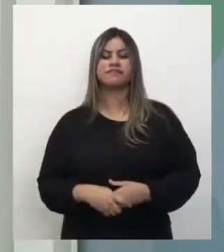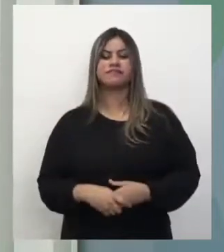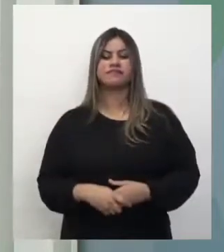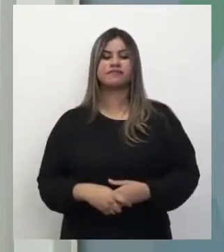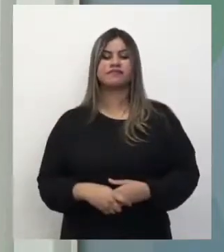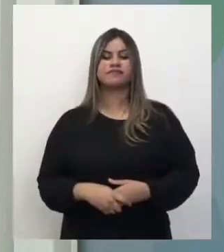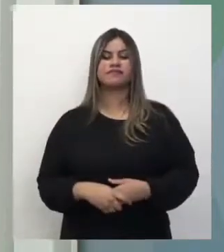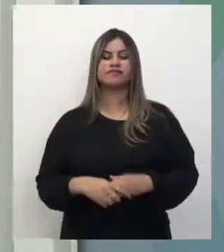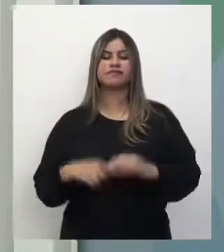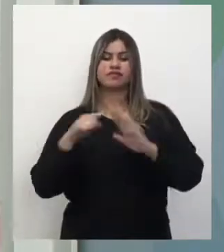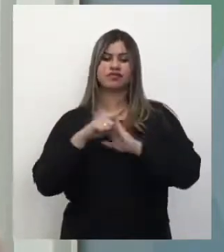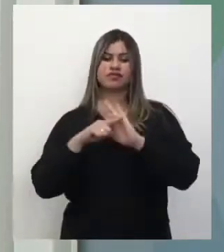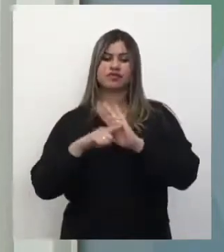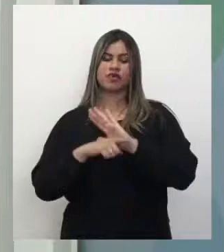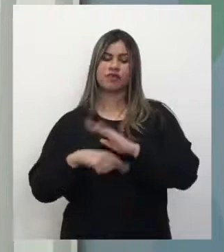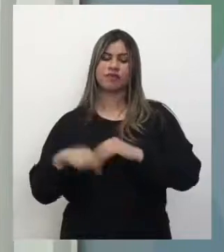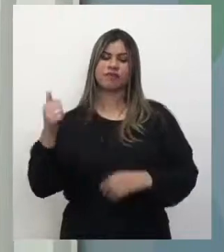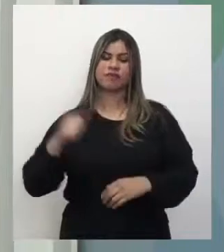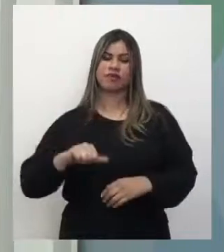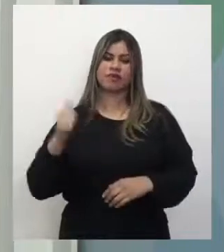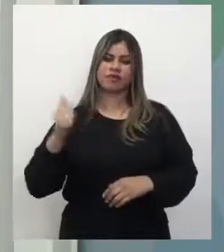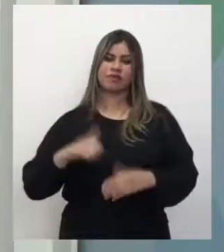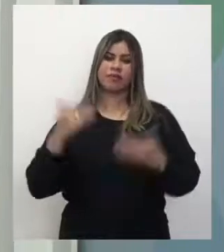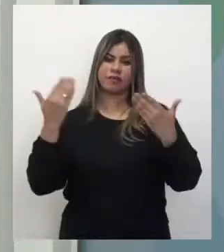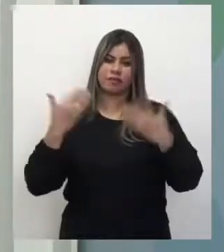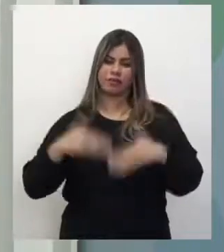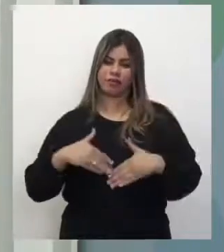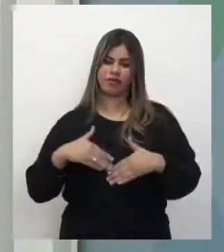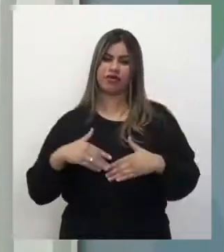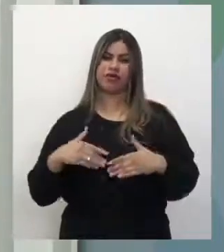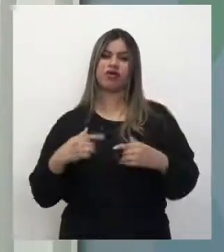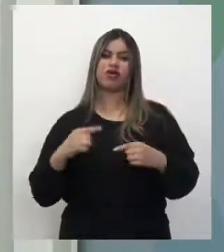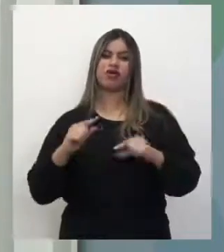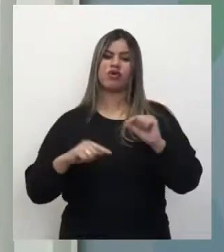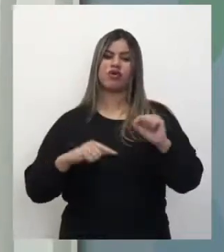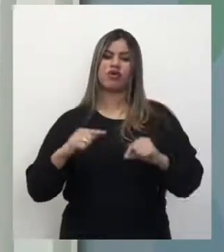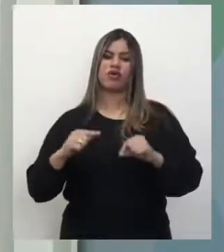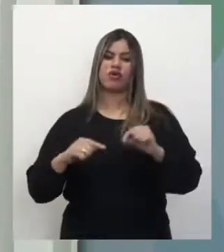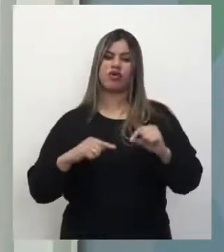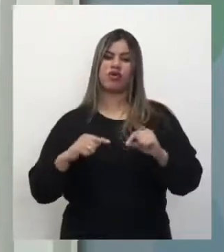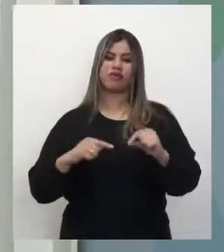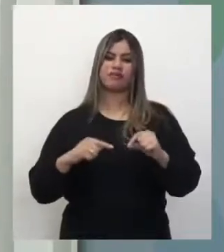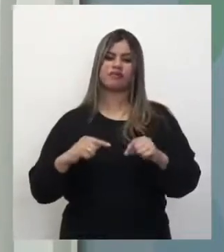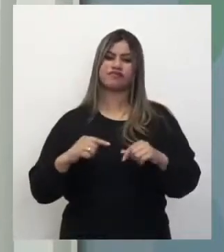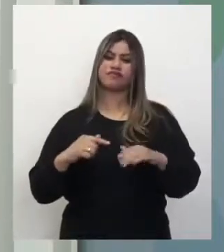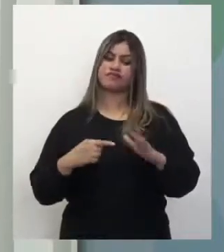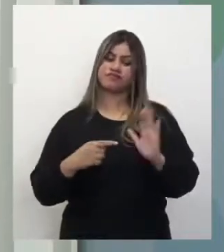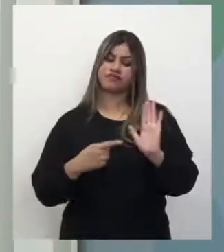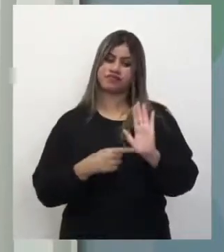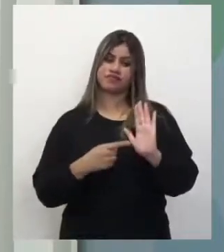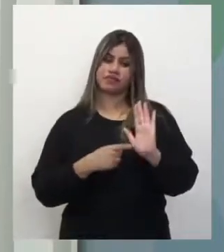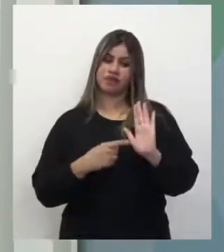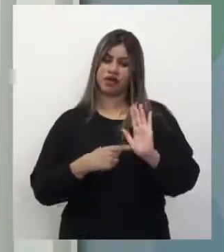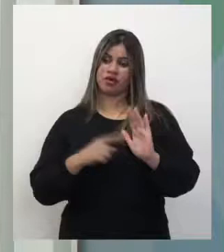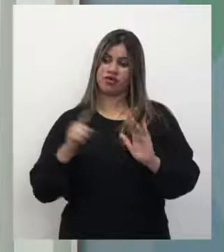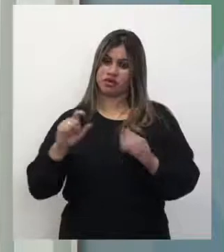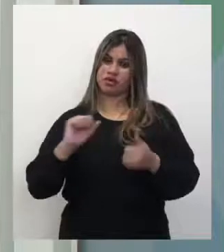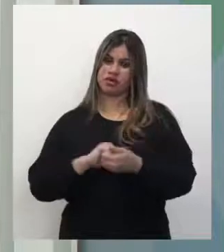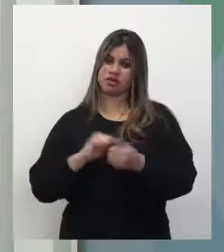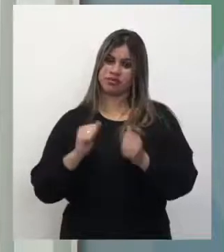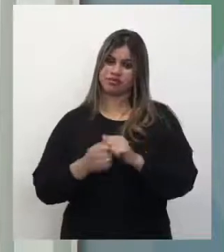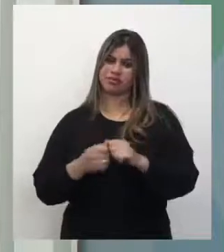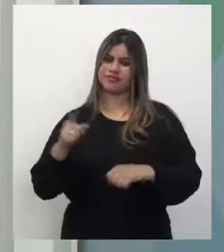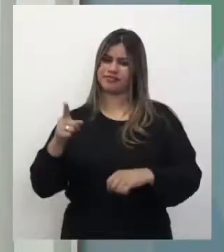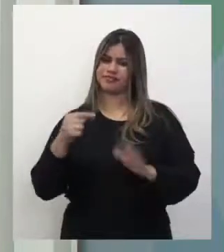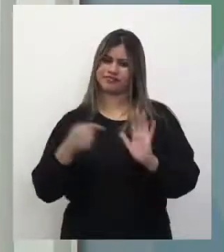os exames, as avaliações, as provas, que vão segmentando as pessoas e dizendo, olha, você tá adequado, você não